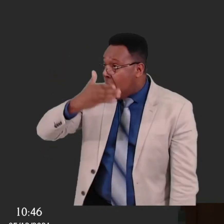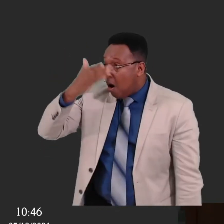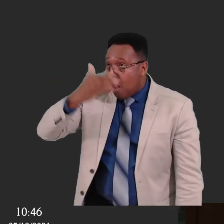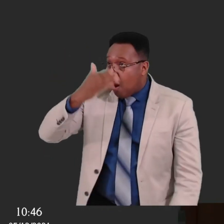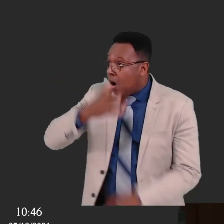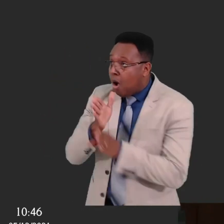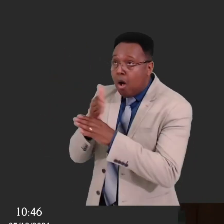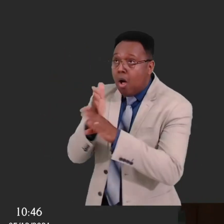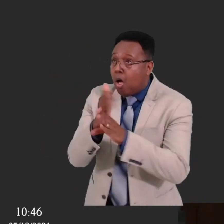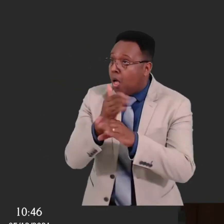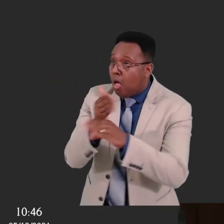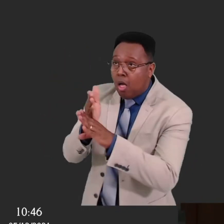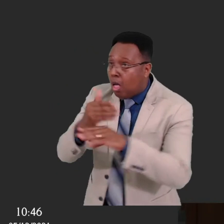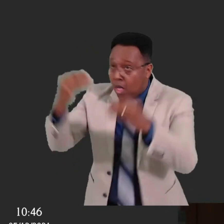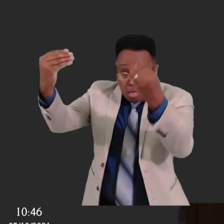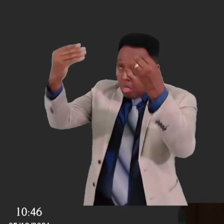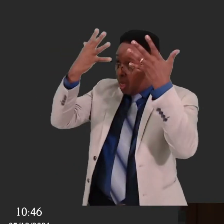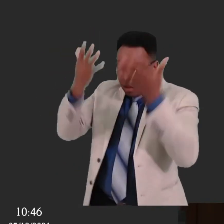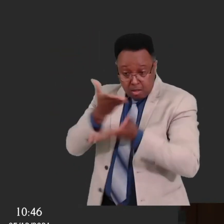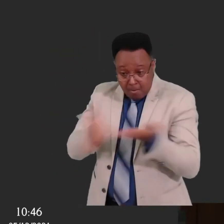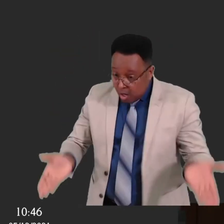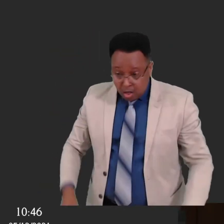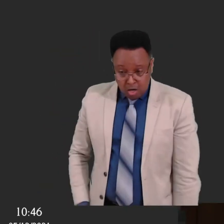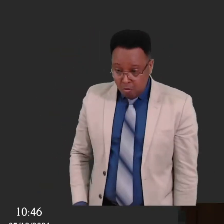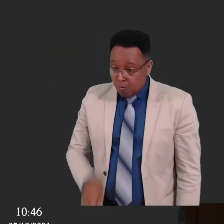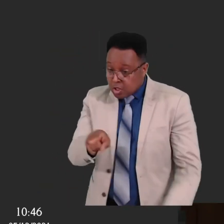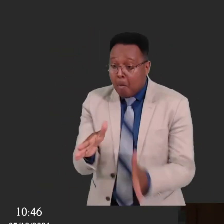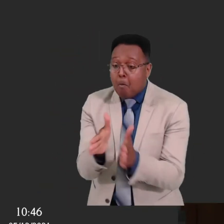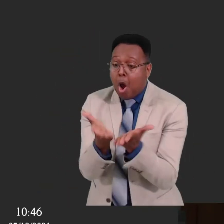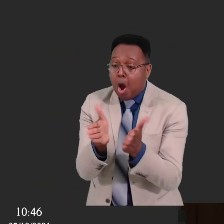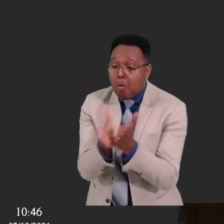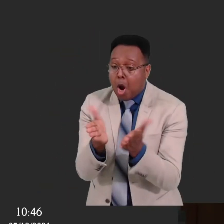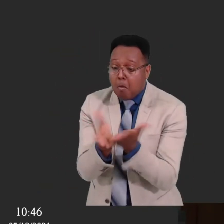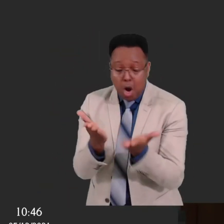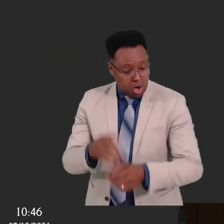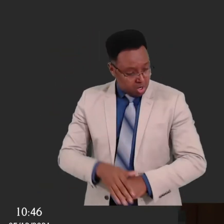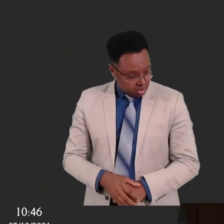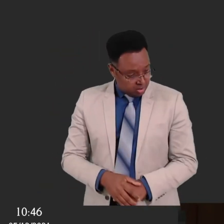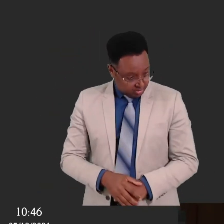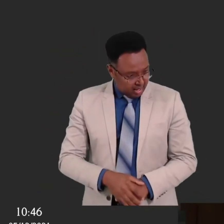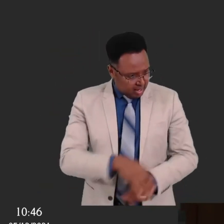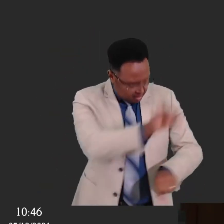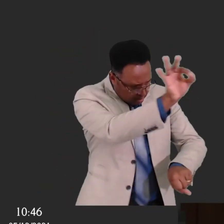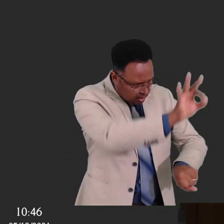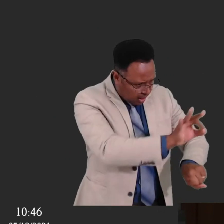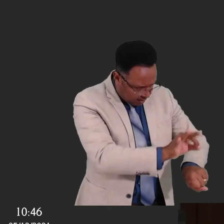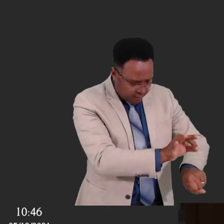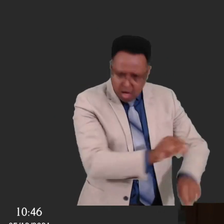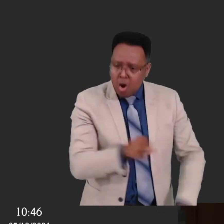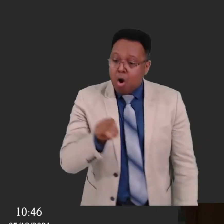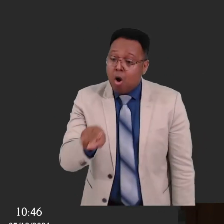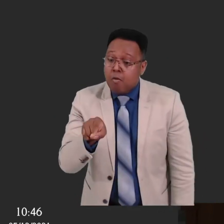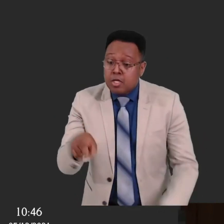sabia, e achava que estava rico. Mas então eu aconselho você, que de mim você compres o